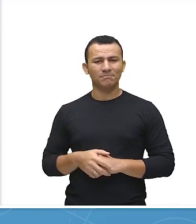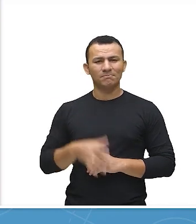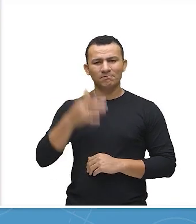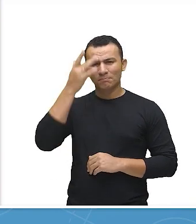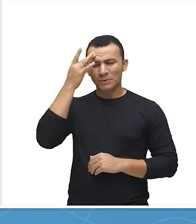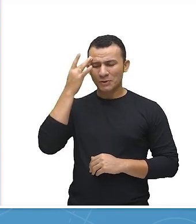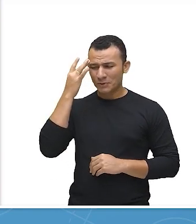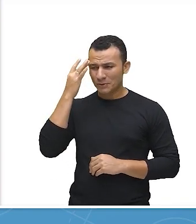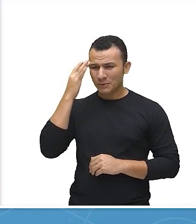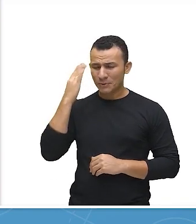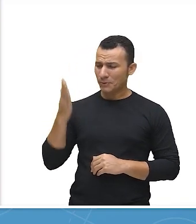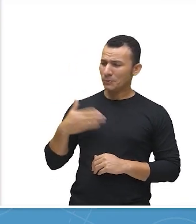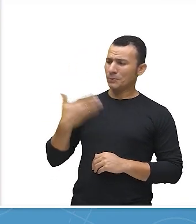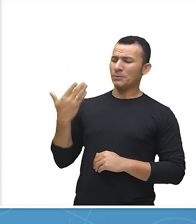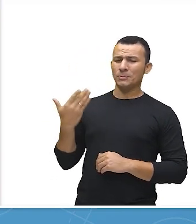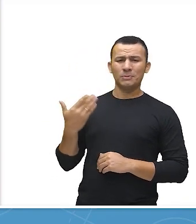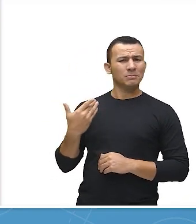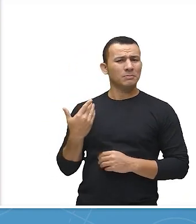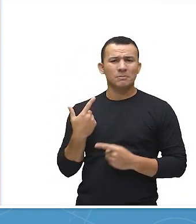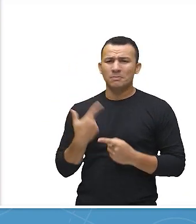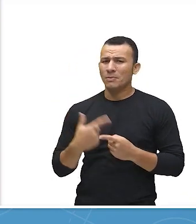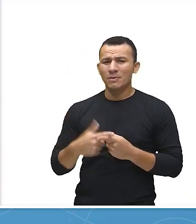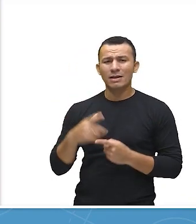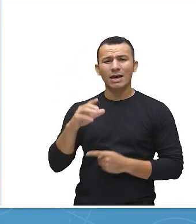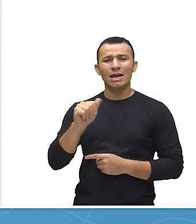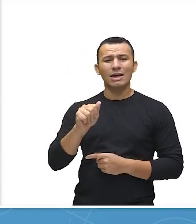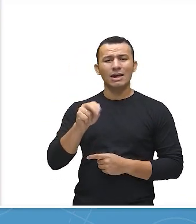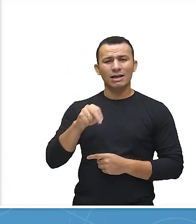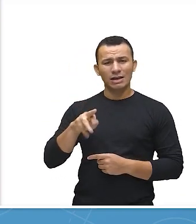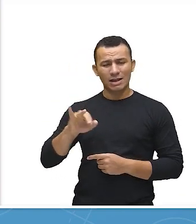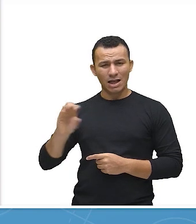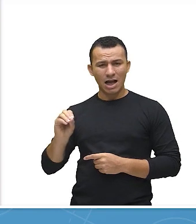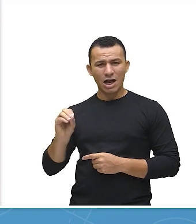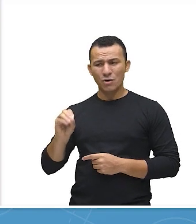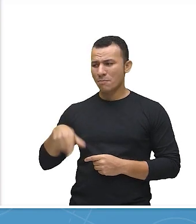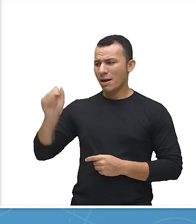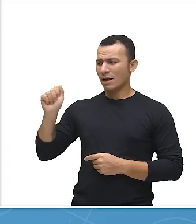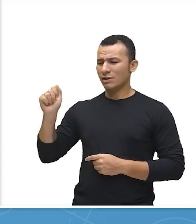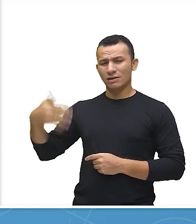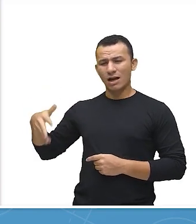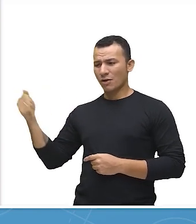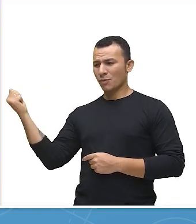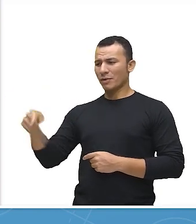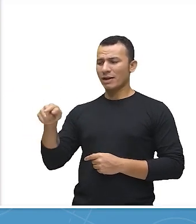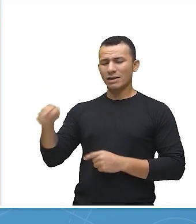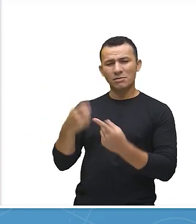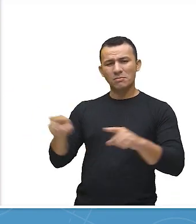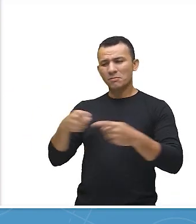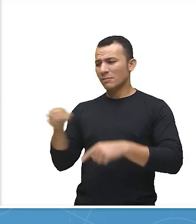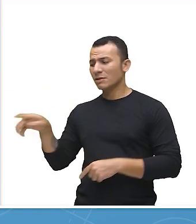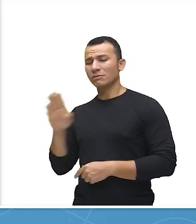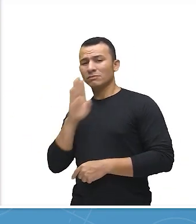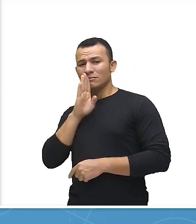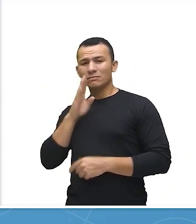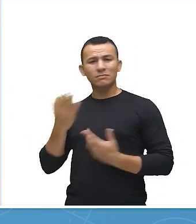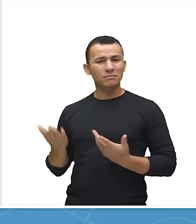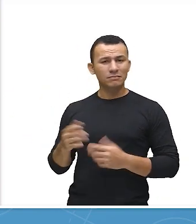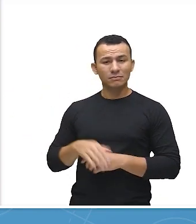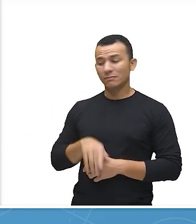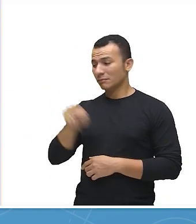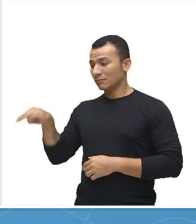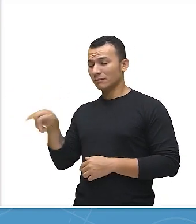de pássaros e encontra 2 lindos canários. Um deles cantava lindamente, outro apenas observava-o, sem dar